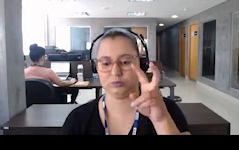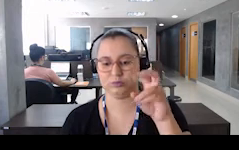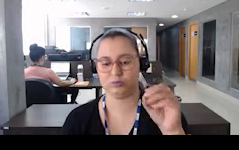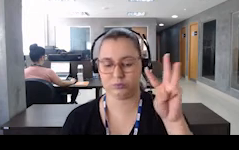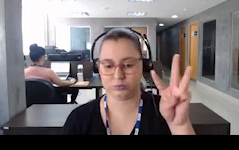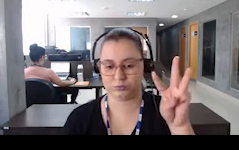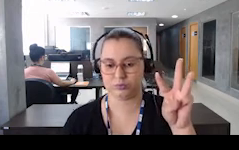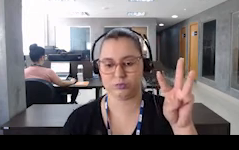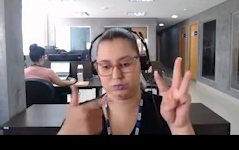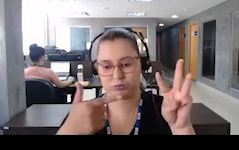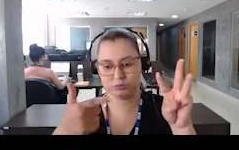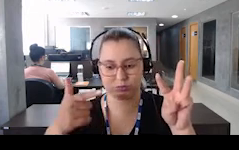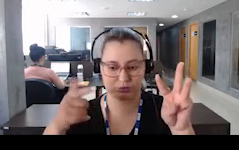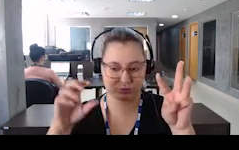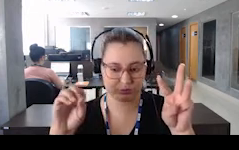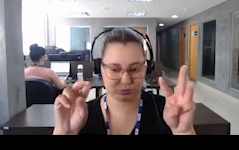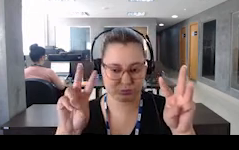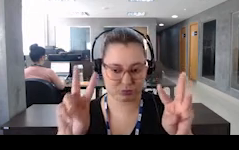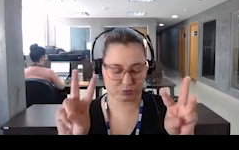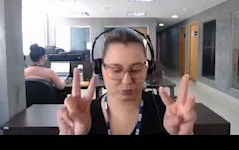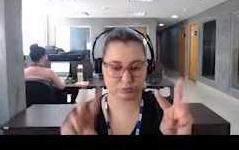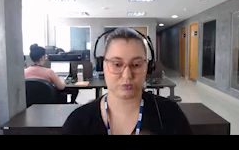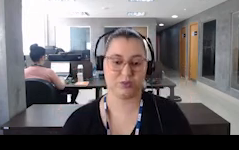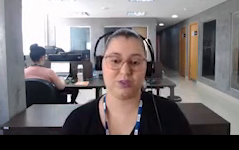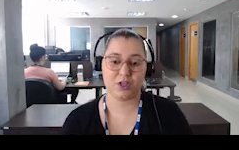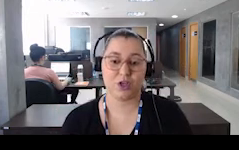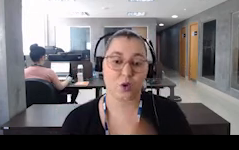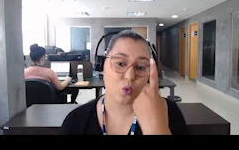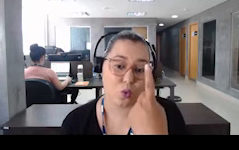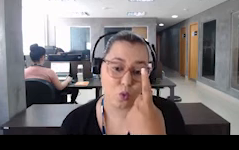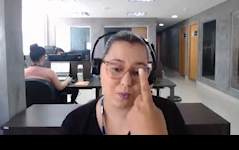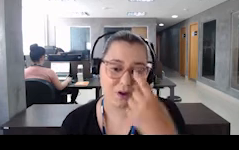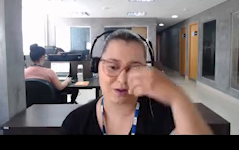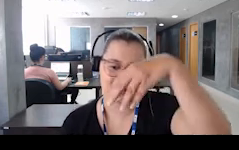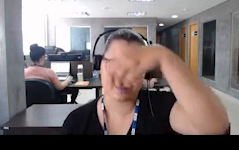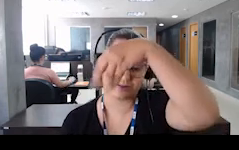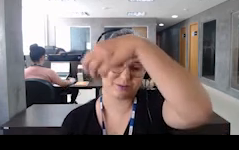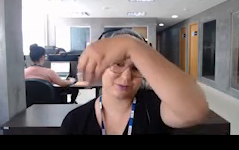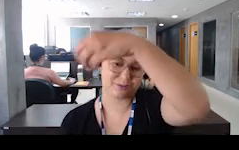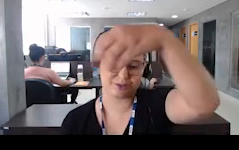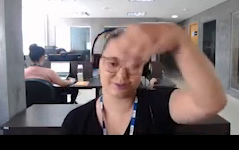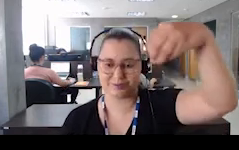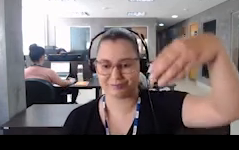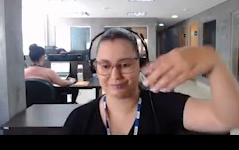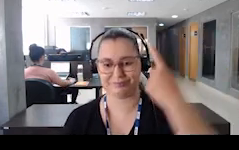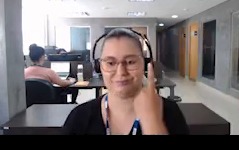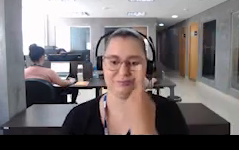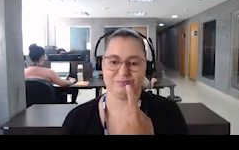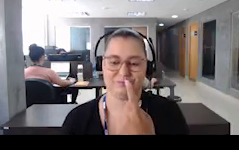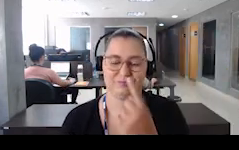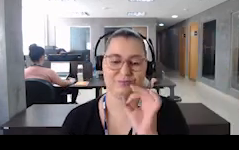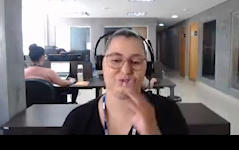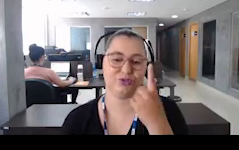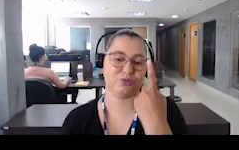250 watts e 220 volts? Então, ele está perguntando o valor só de uma lâmpada, né? Está perguntando aqui ó, o valor